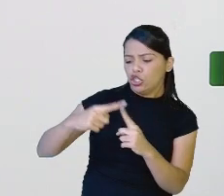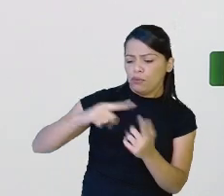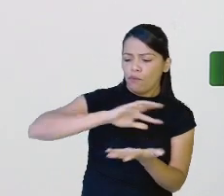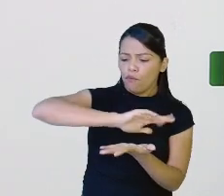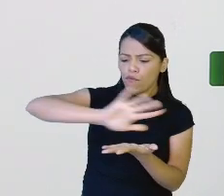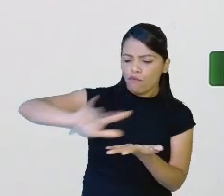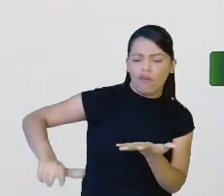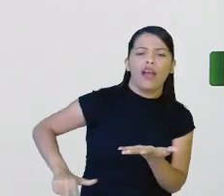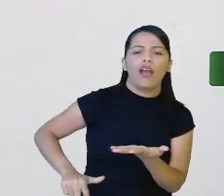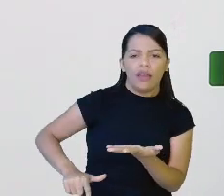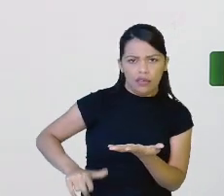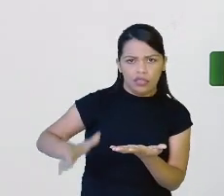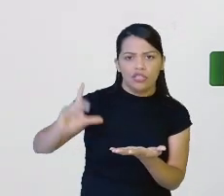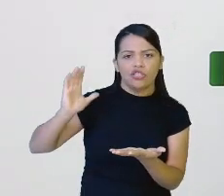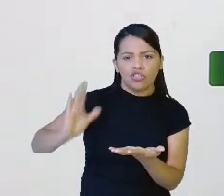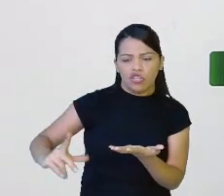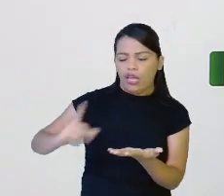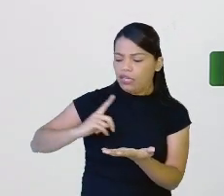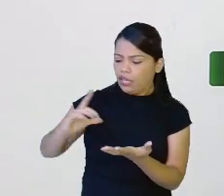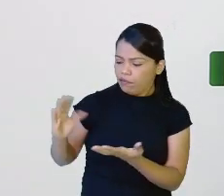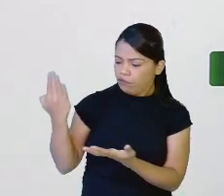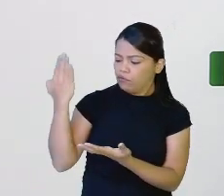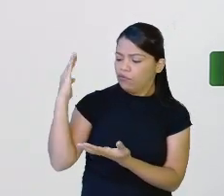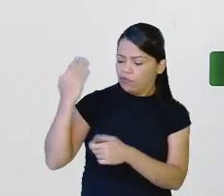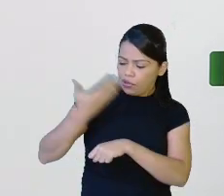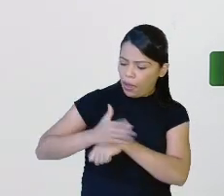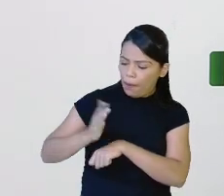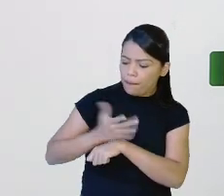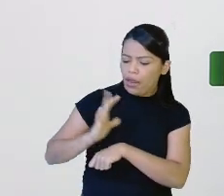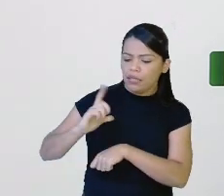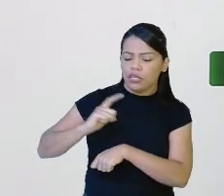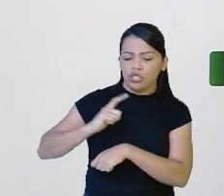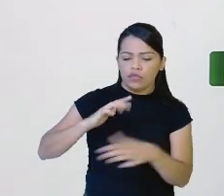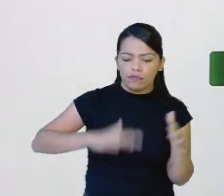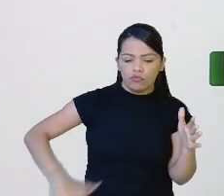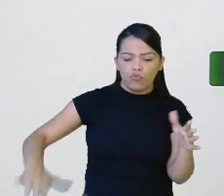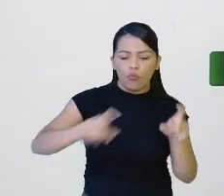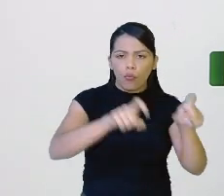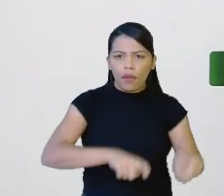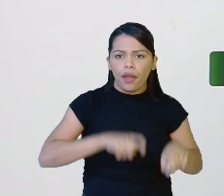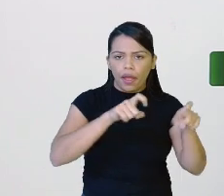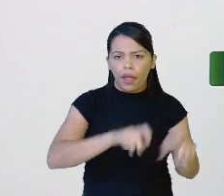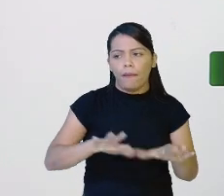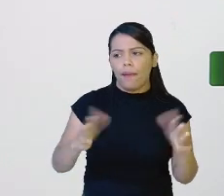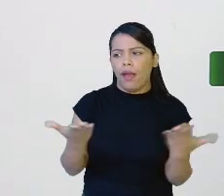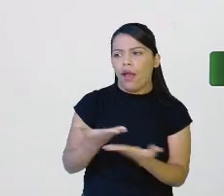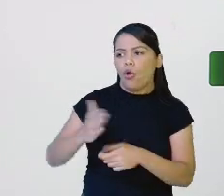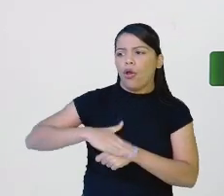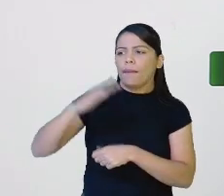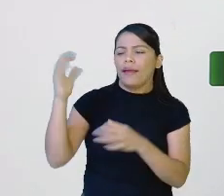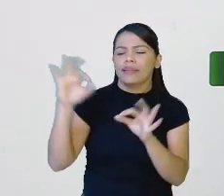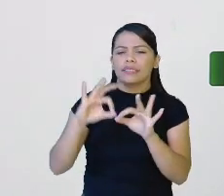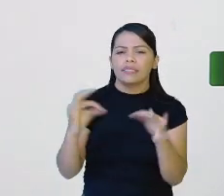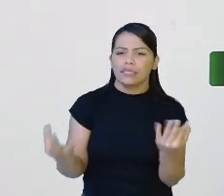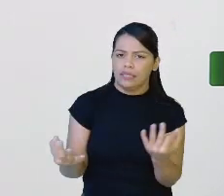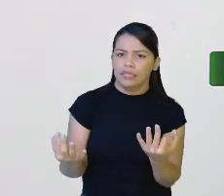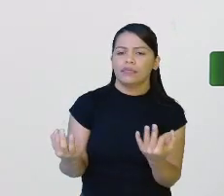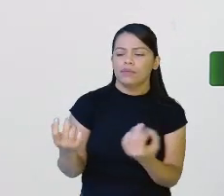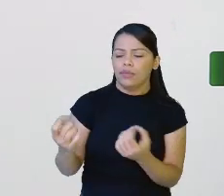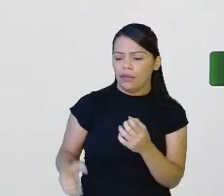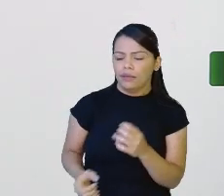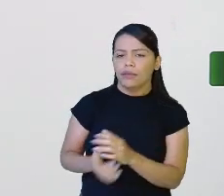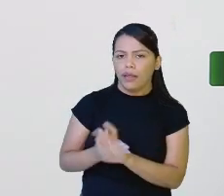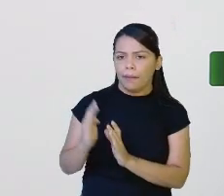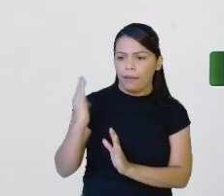tive a cerca da praça, eu já tive de um pasto. Aqui eu já tenho outro tipo mais simples, mas ainda assim,